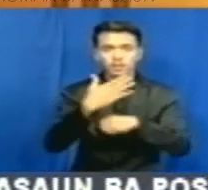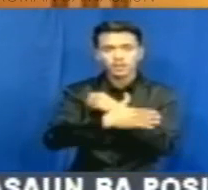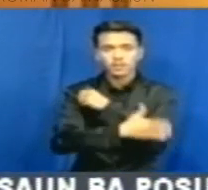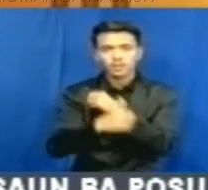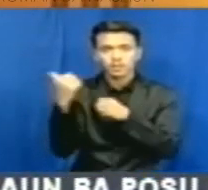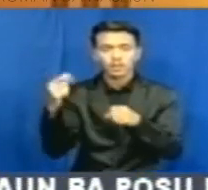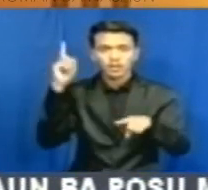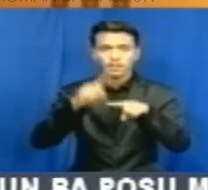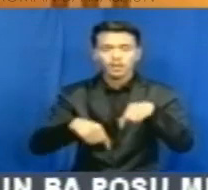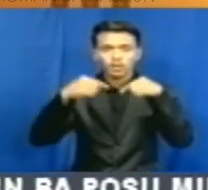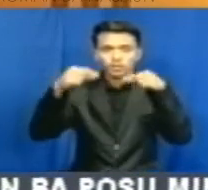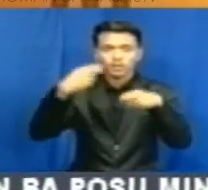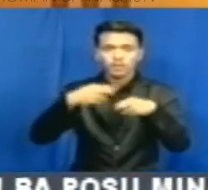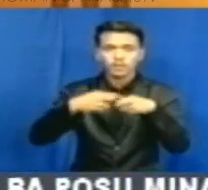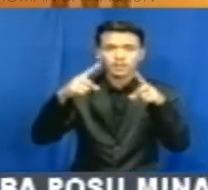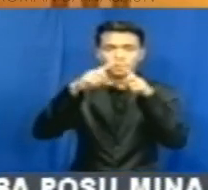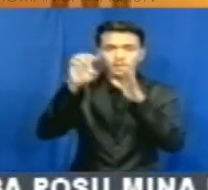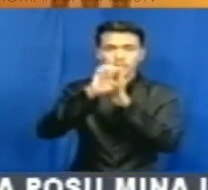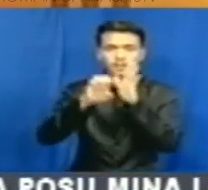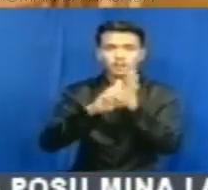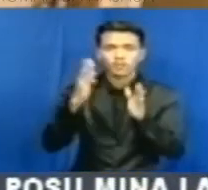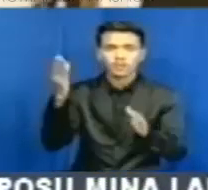foi culpa, ao Estado e ao futuro.